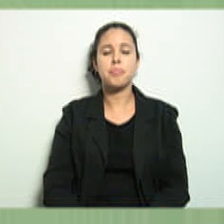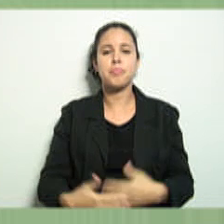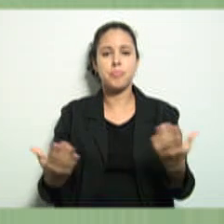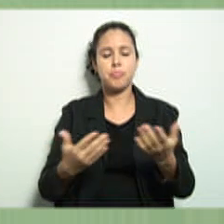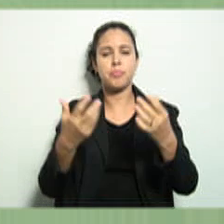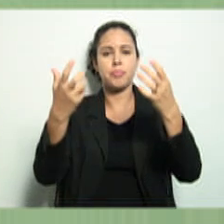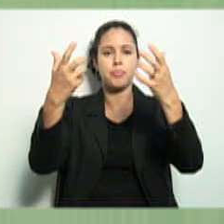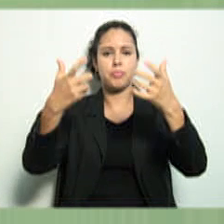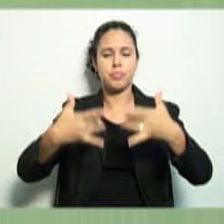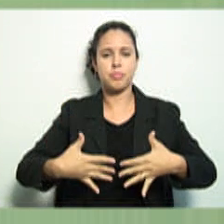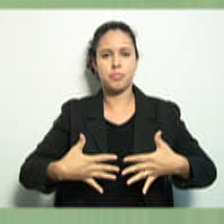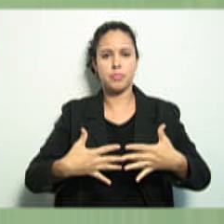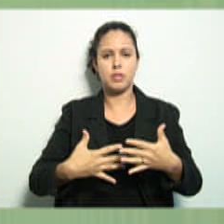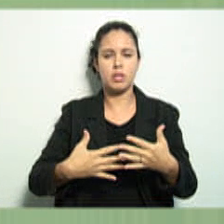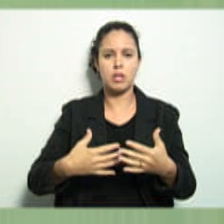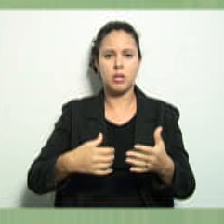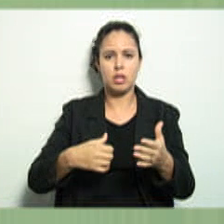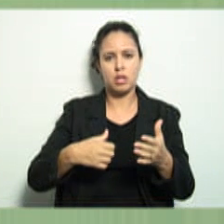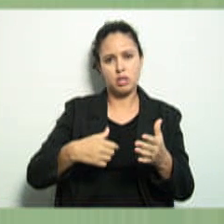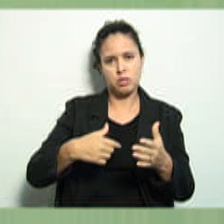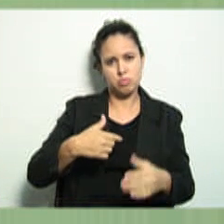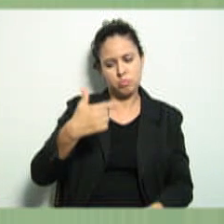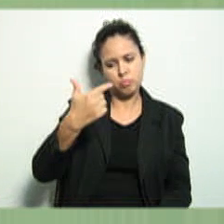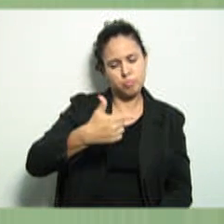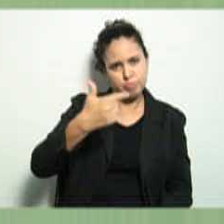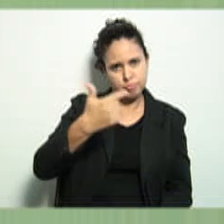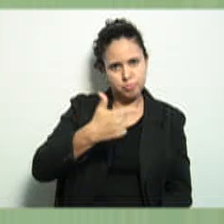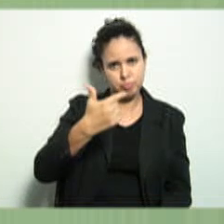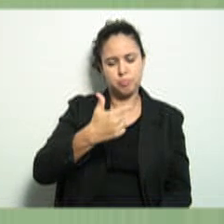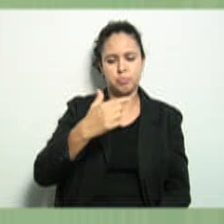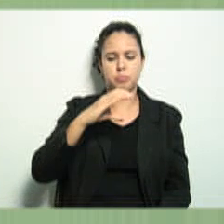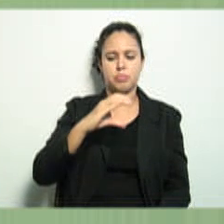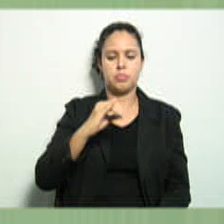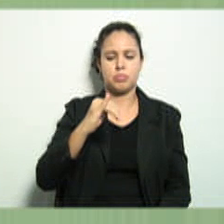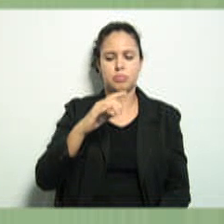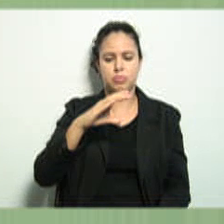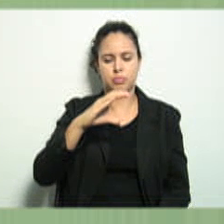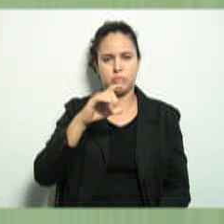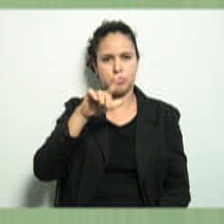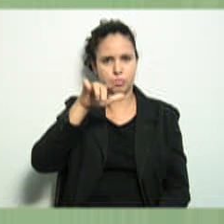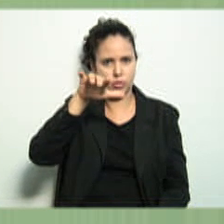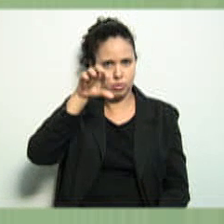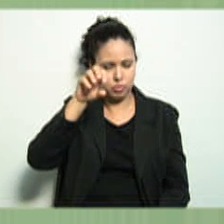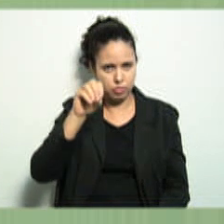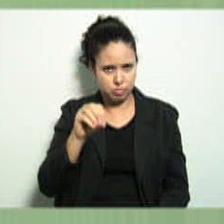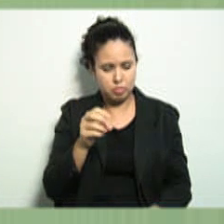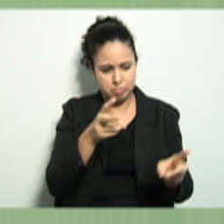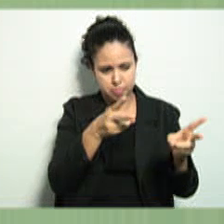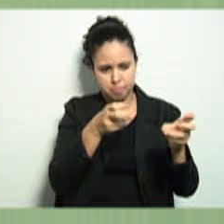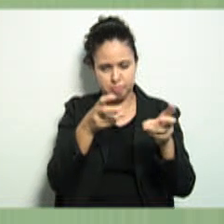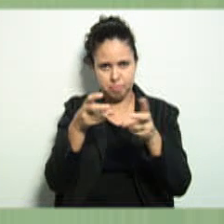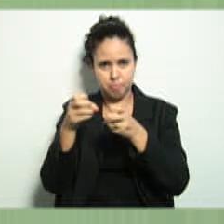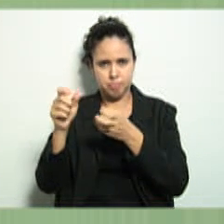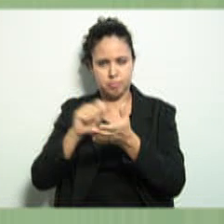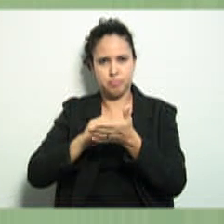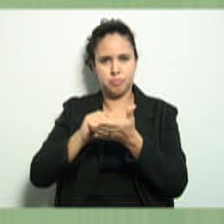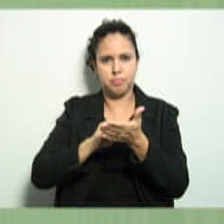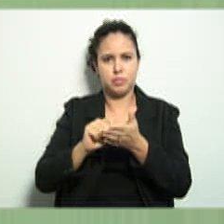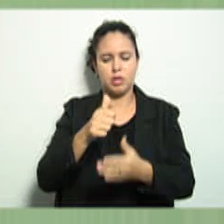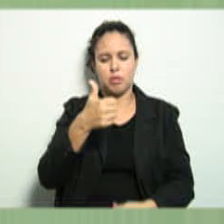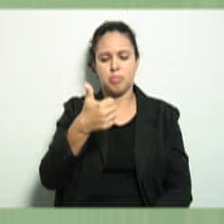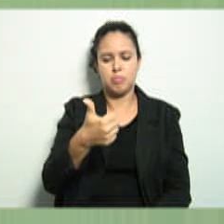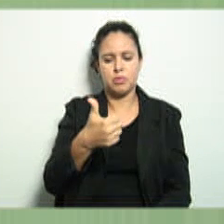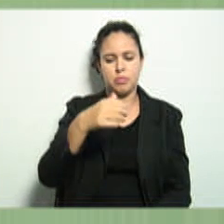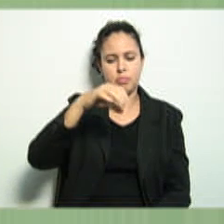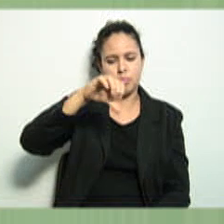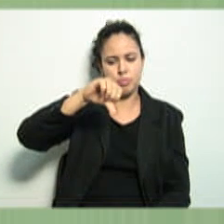Falaremos agora do segundo ciclo de exploração da borracha, que foi de 1942 a